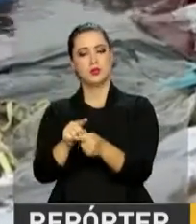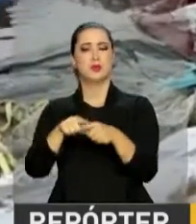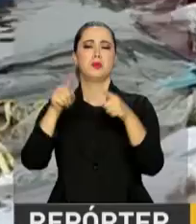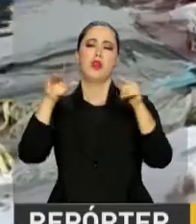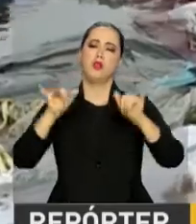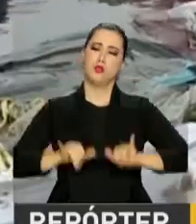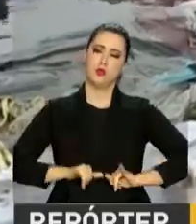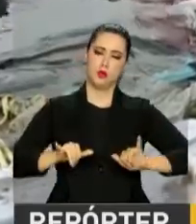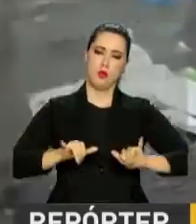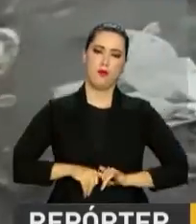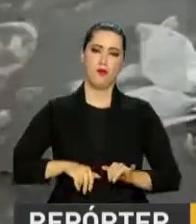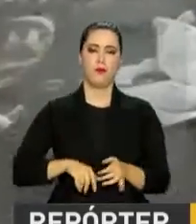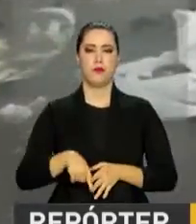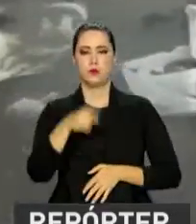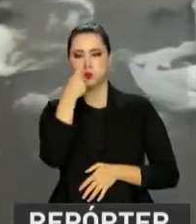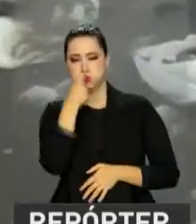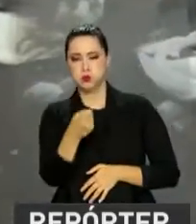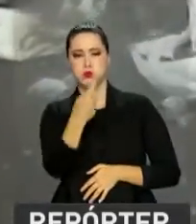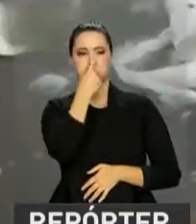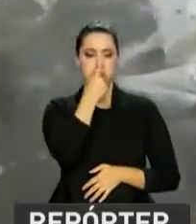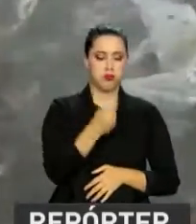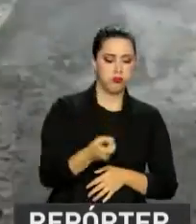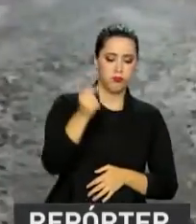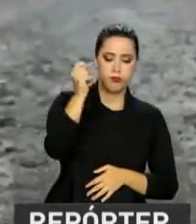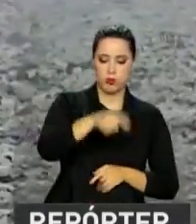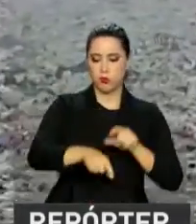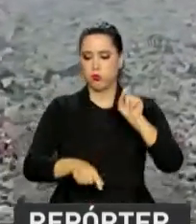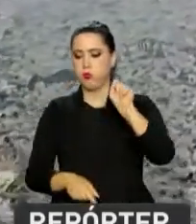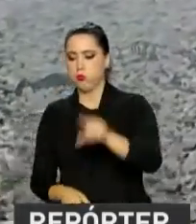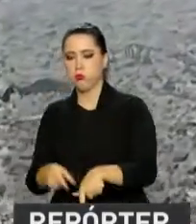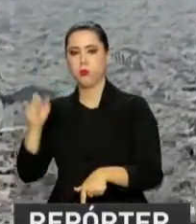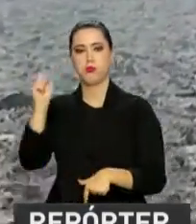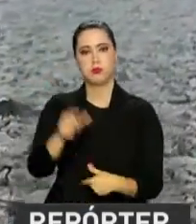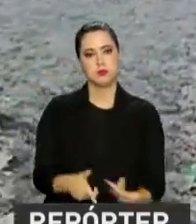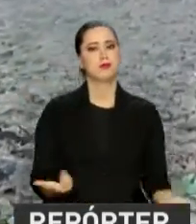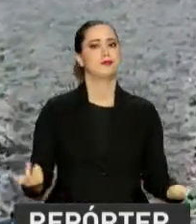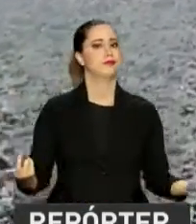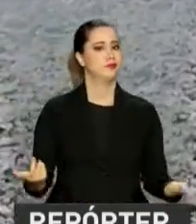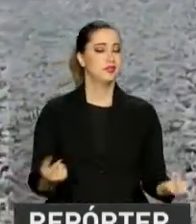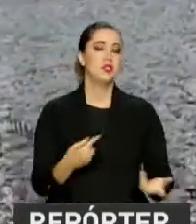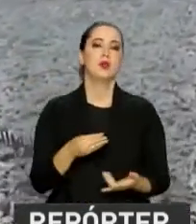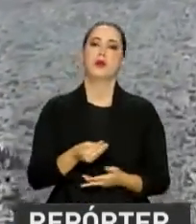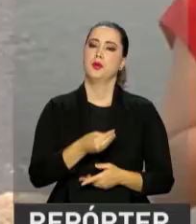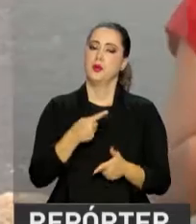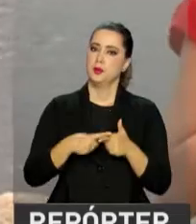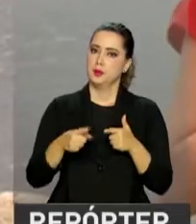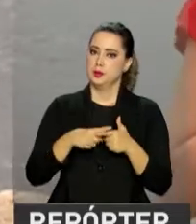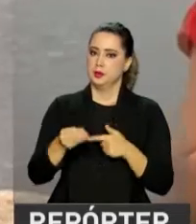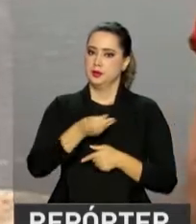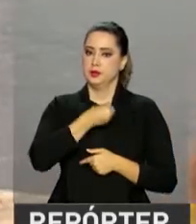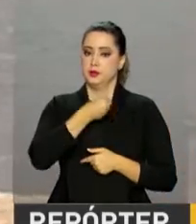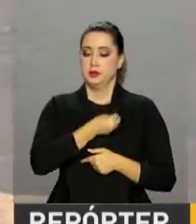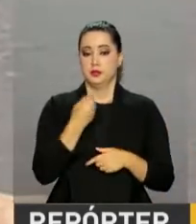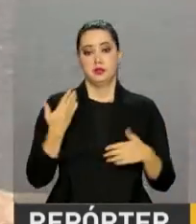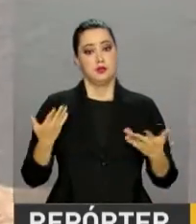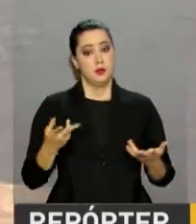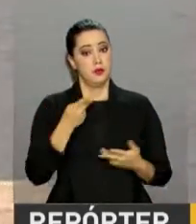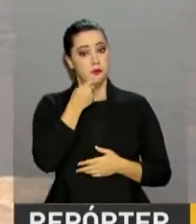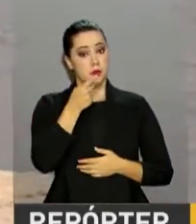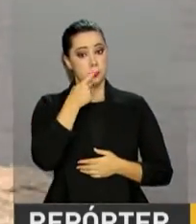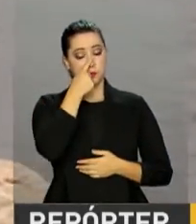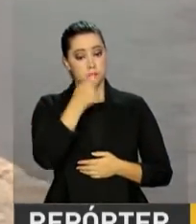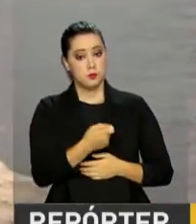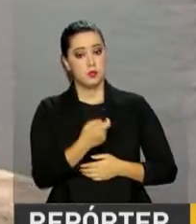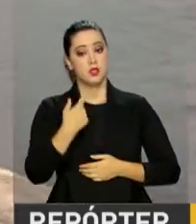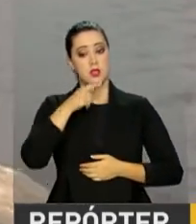com a poluição tem lixo por toda parte um problema que ameaça vidas quando o assunto é lixo marinho